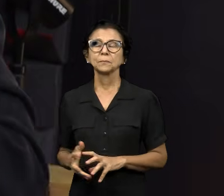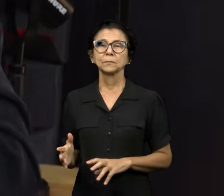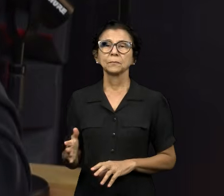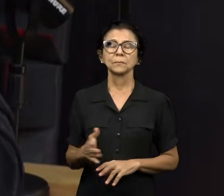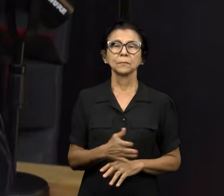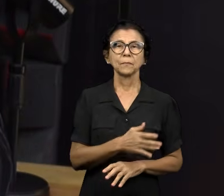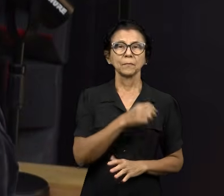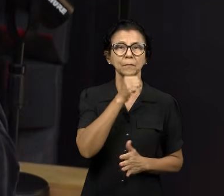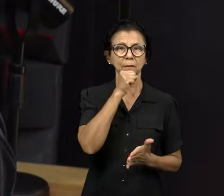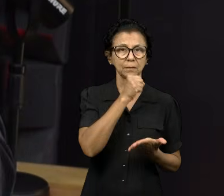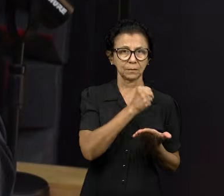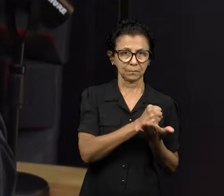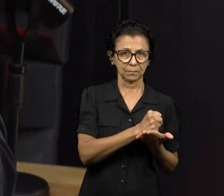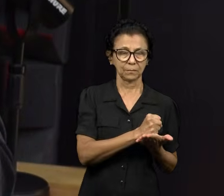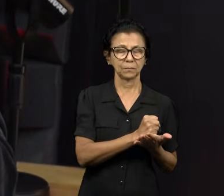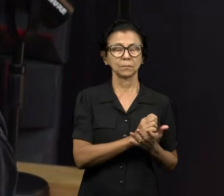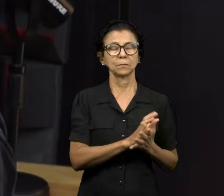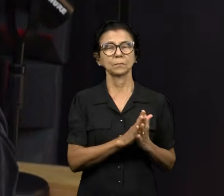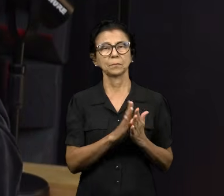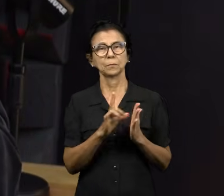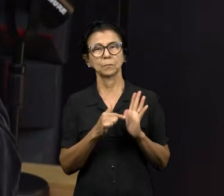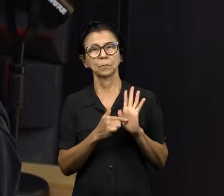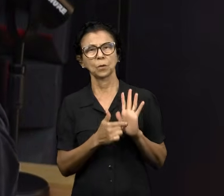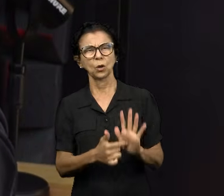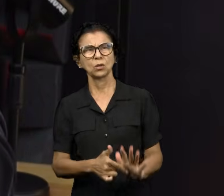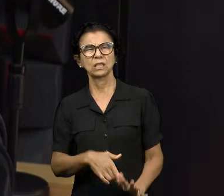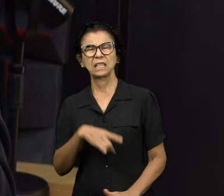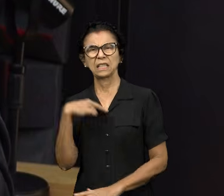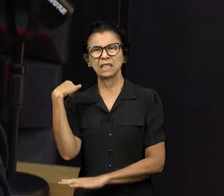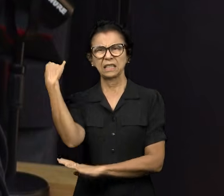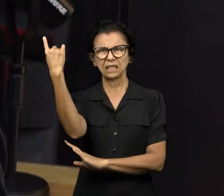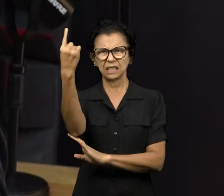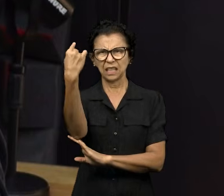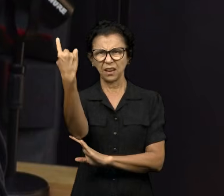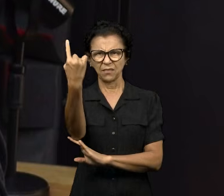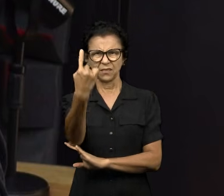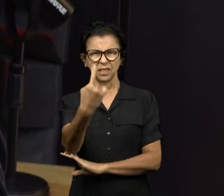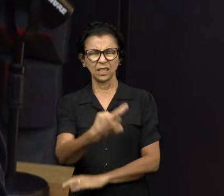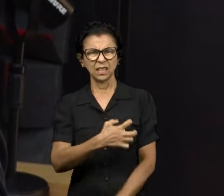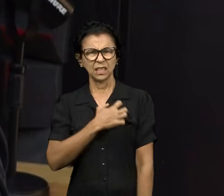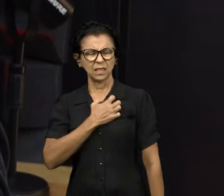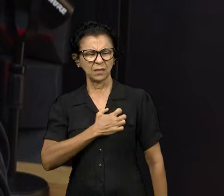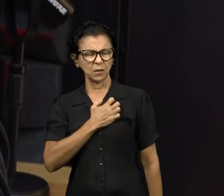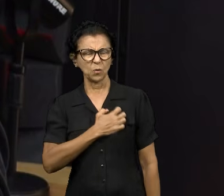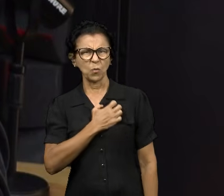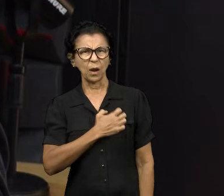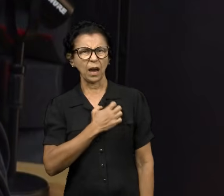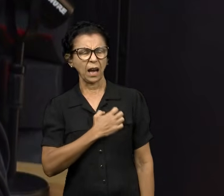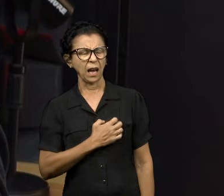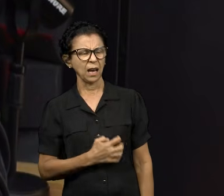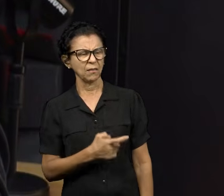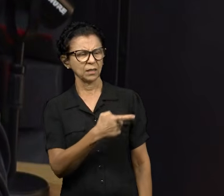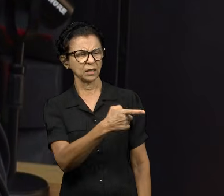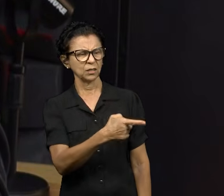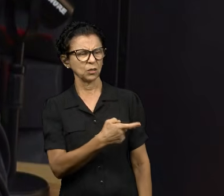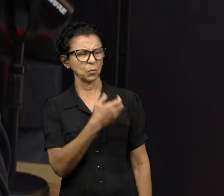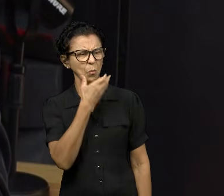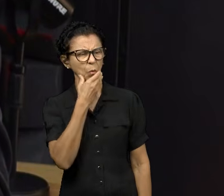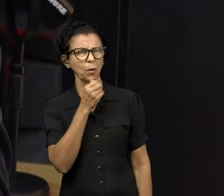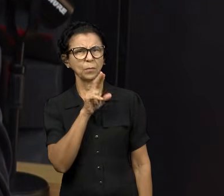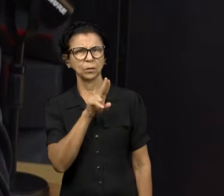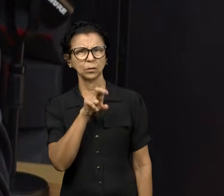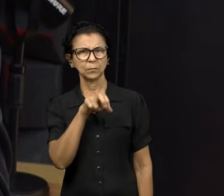que Davi ali, um pouco fora de si, enfurecido com um homem chamado Nabal, ele